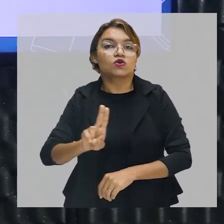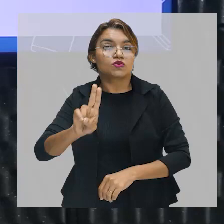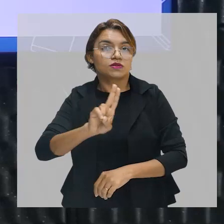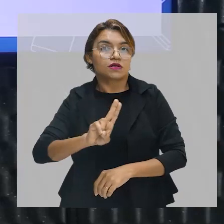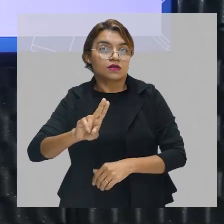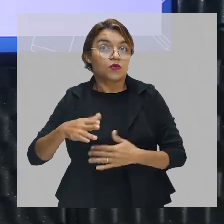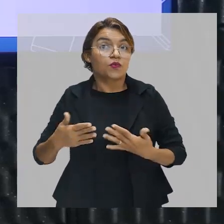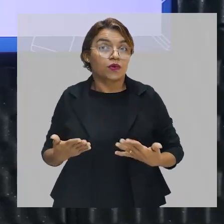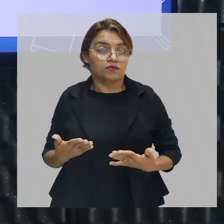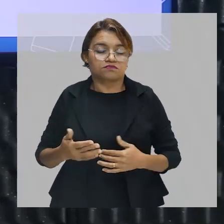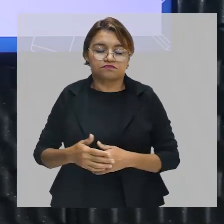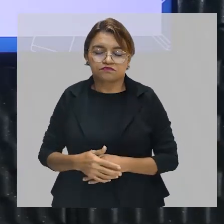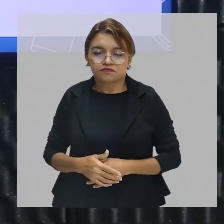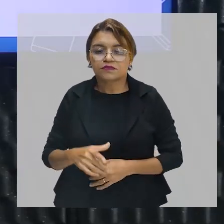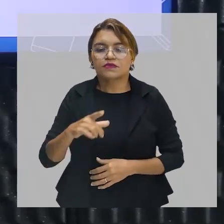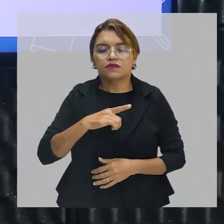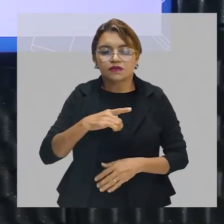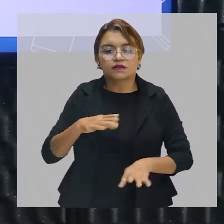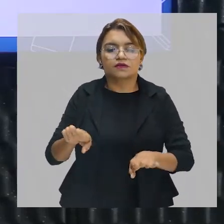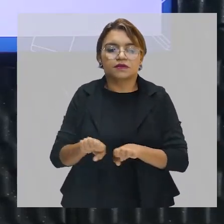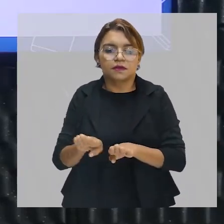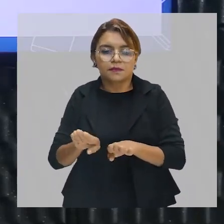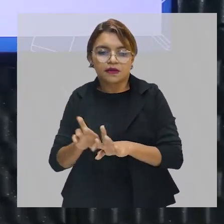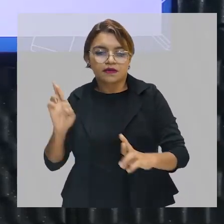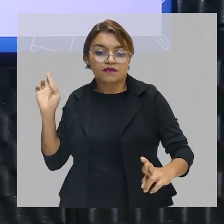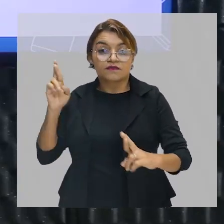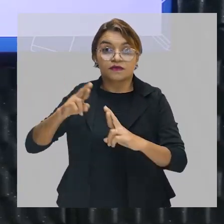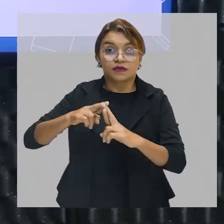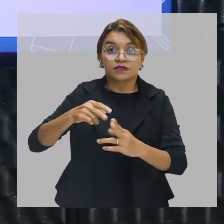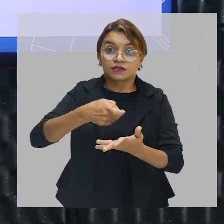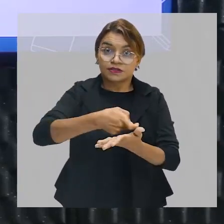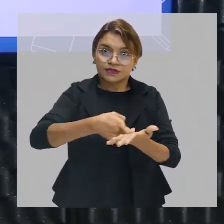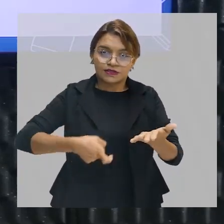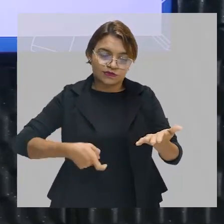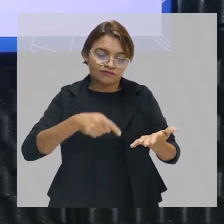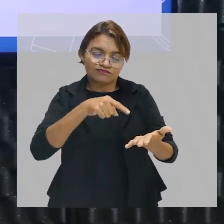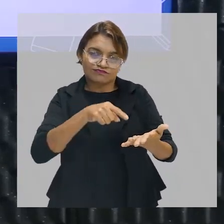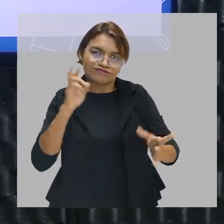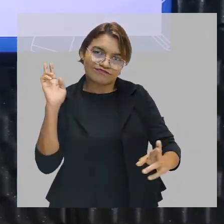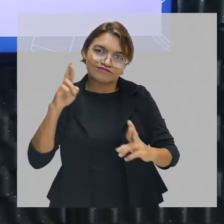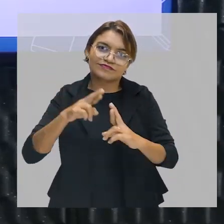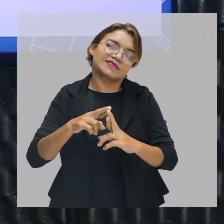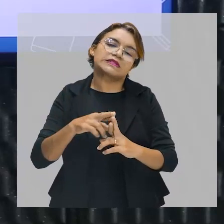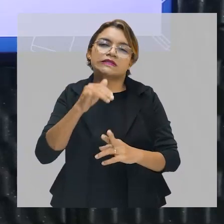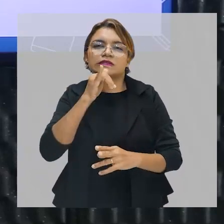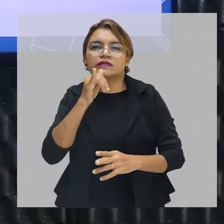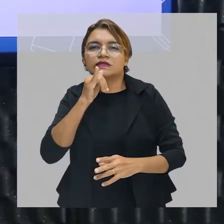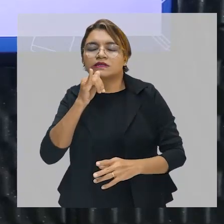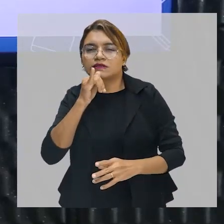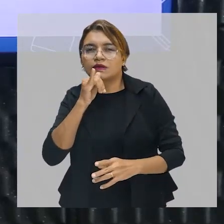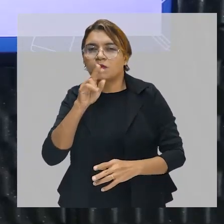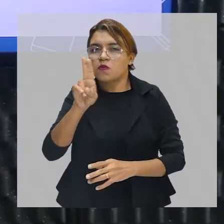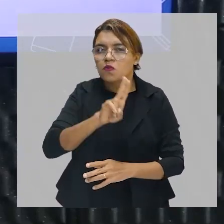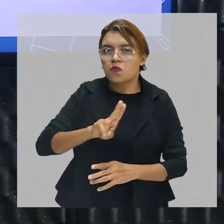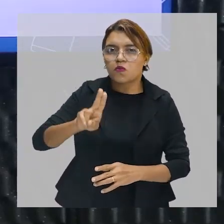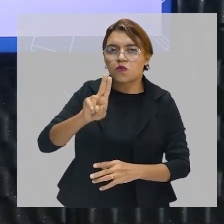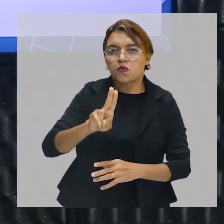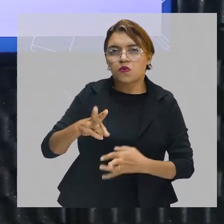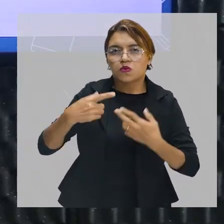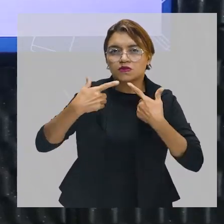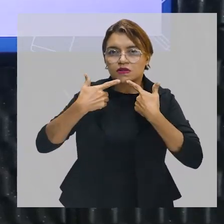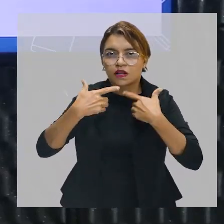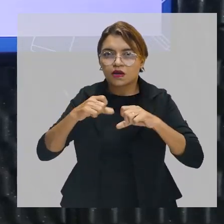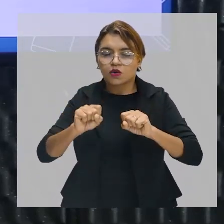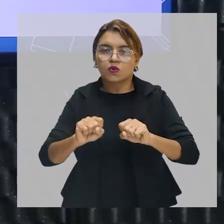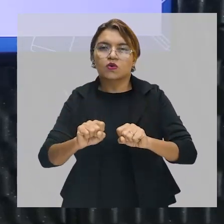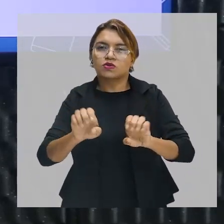utilizado? E nós temos também um referente textual, que está mais ligado aí aos aspectos linguísticos, né? A toda a